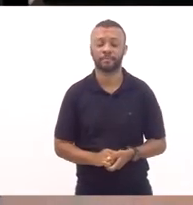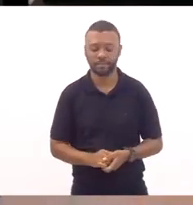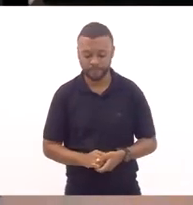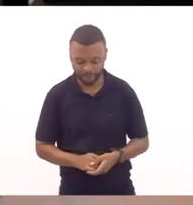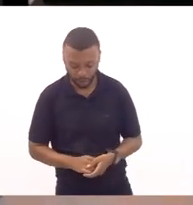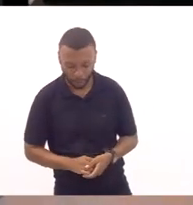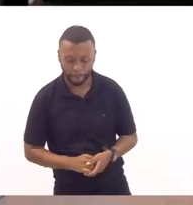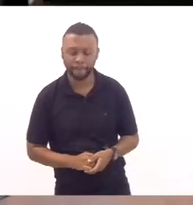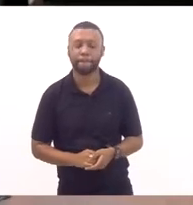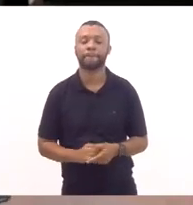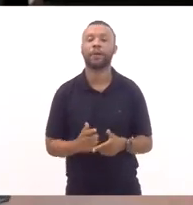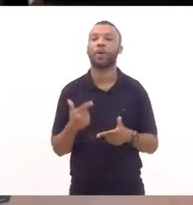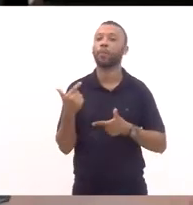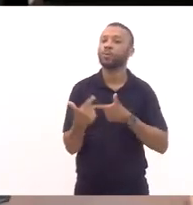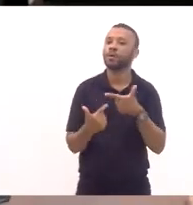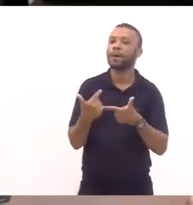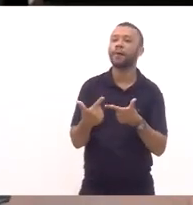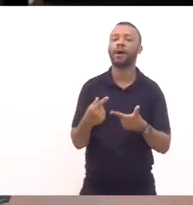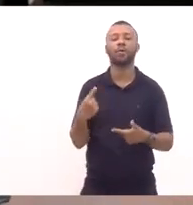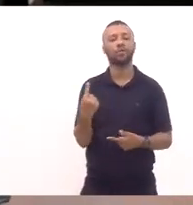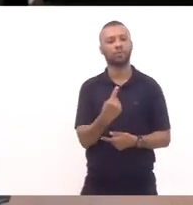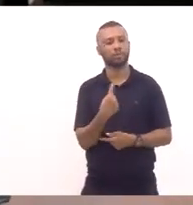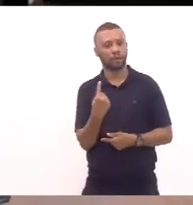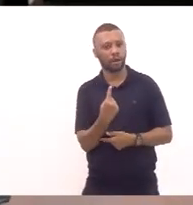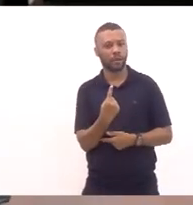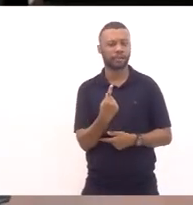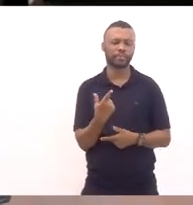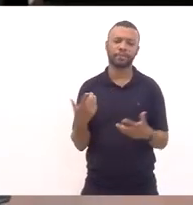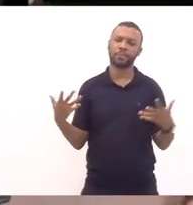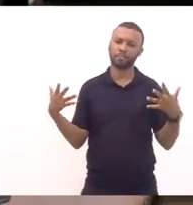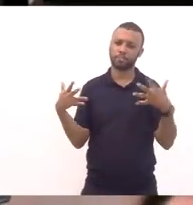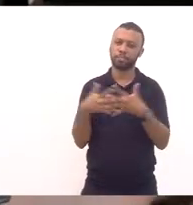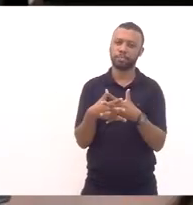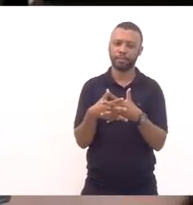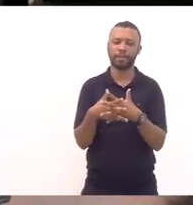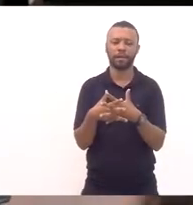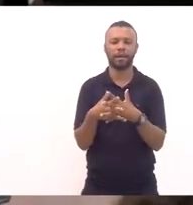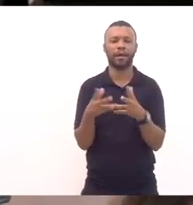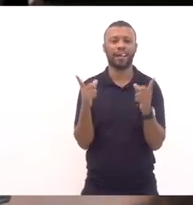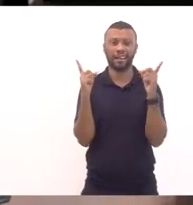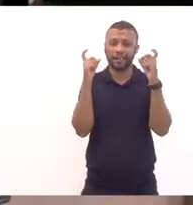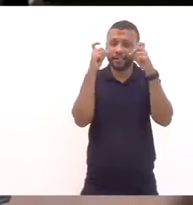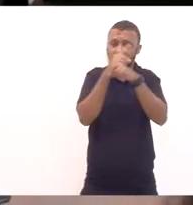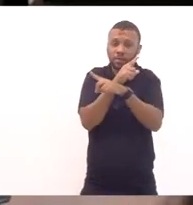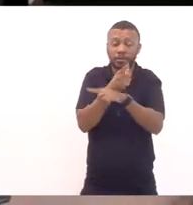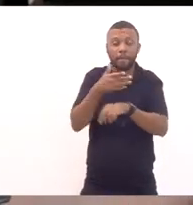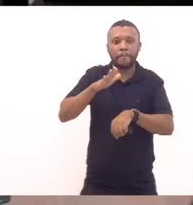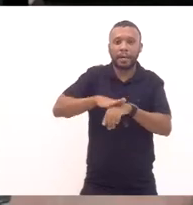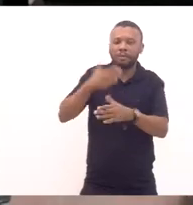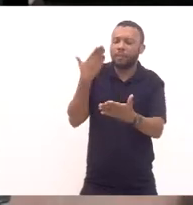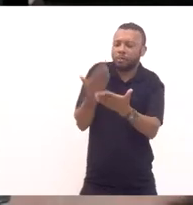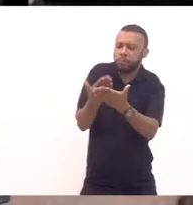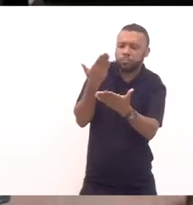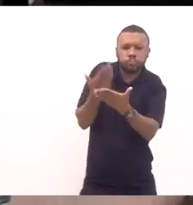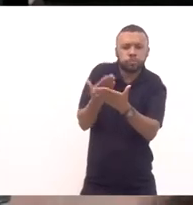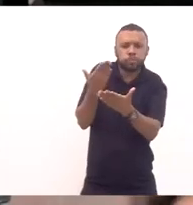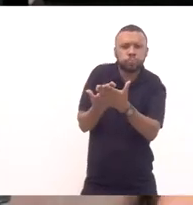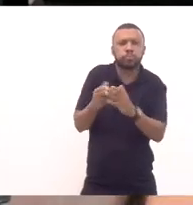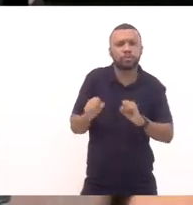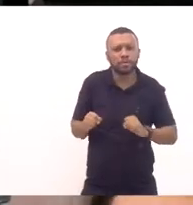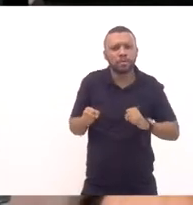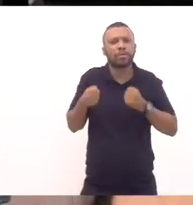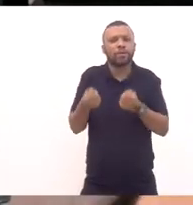o trabalho da gente, para a gente é muito mais complicado, por mais que você estude, por mais que você se